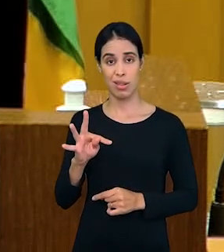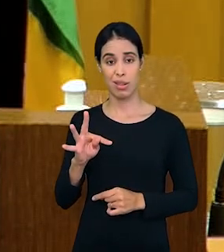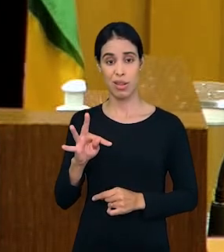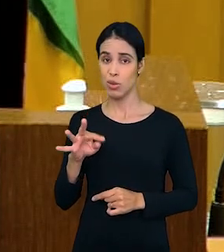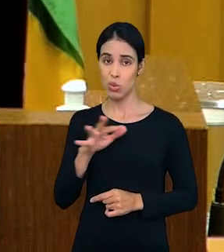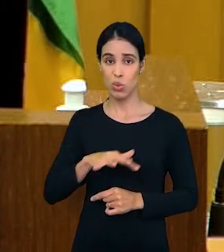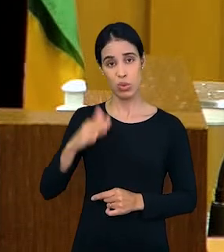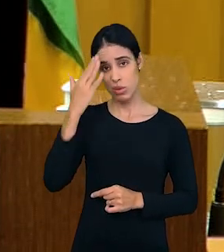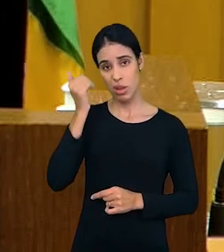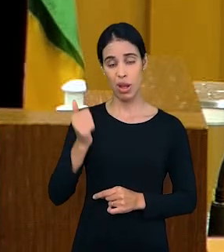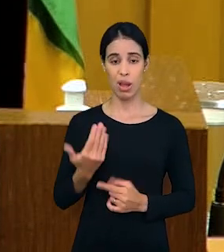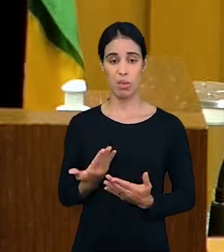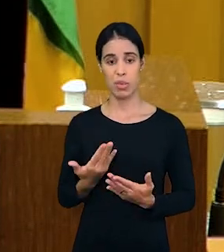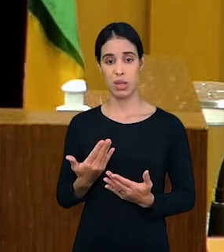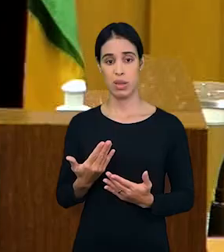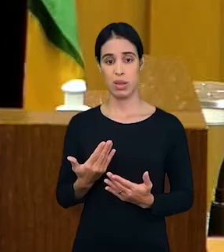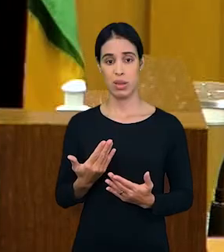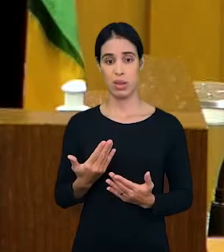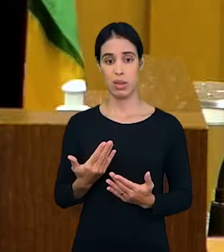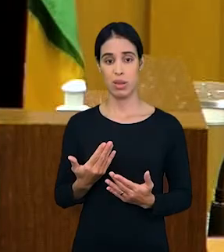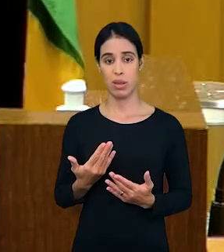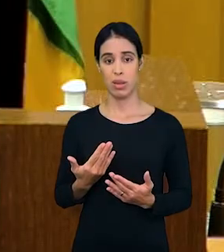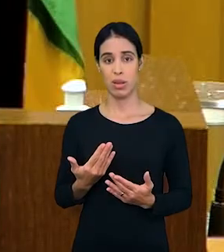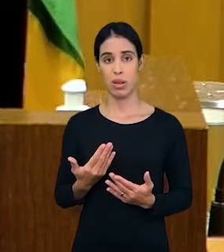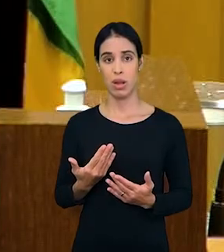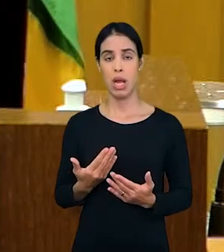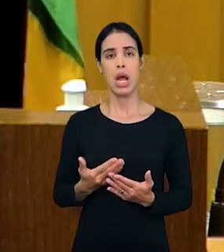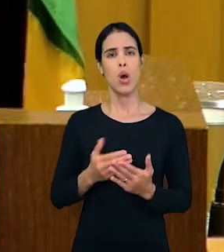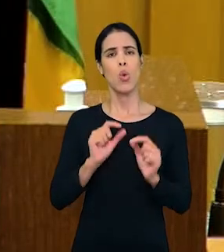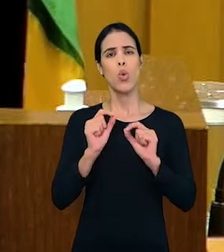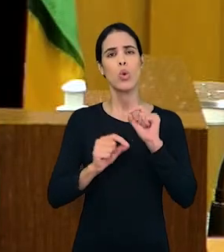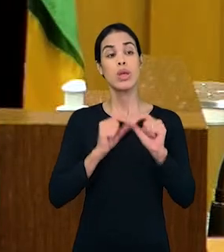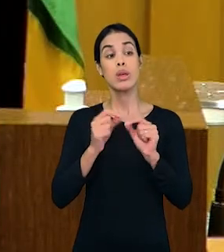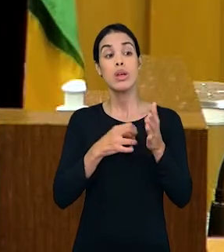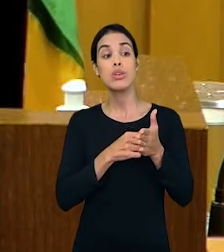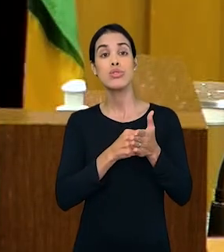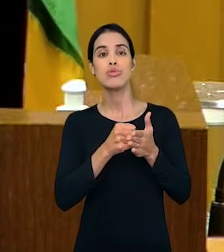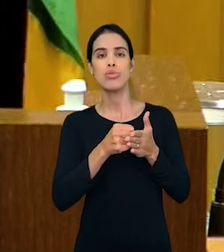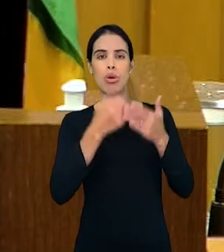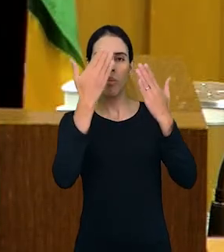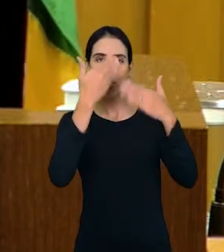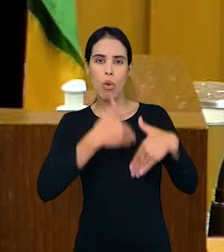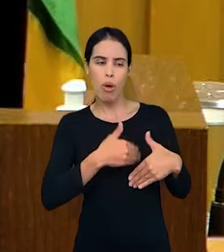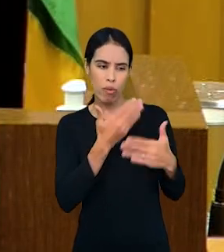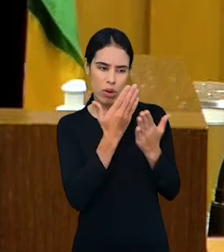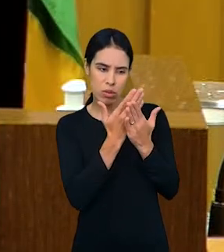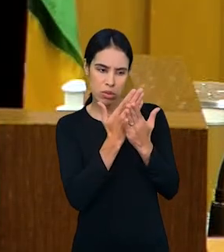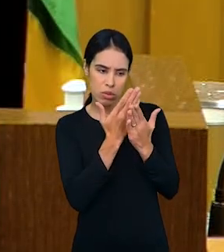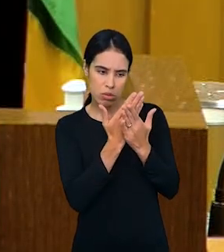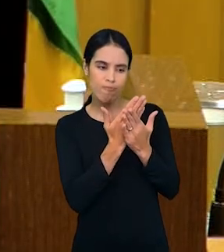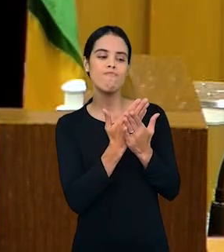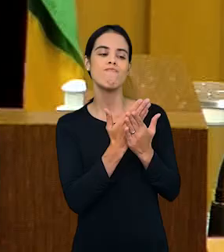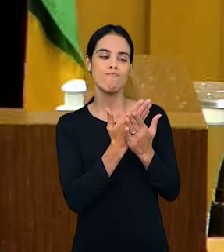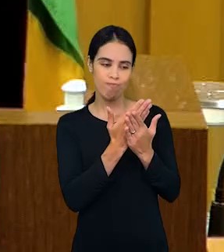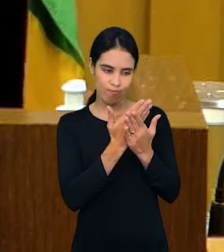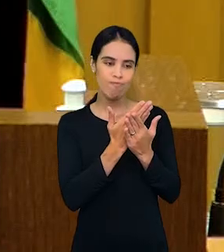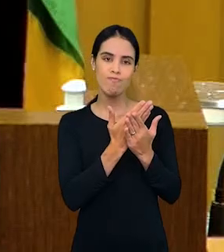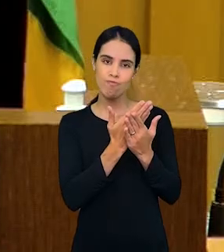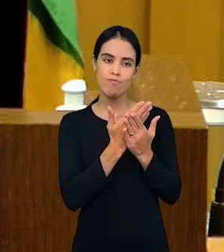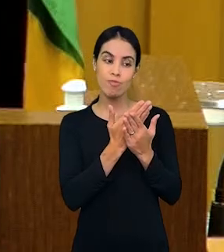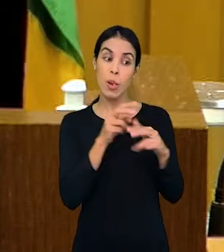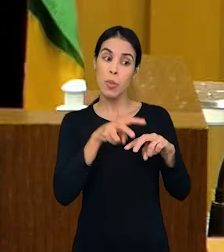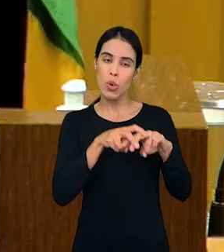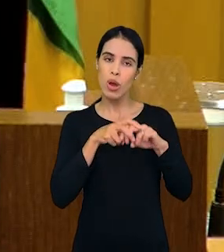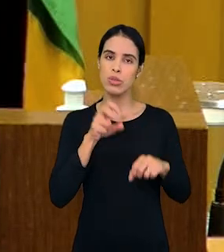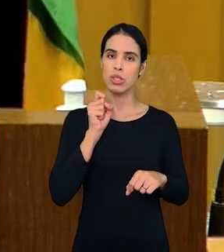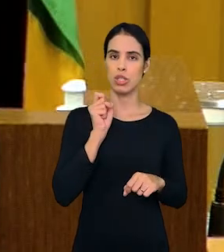para outro, ele não está impedido de reenquadrar os fatos da causa e dar a esses fatos as consequências